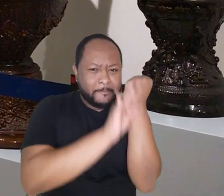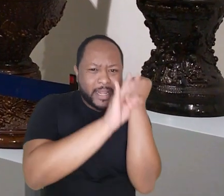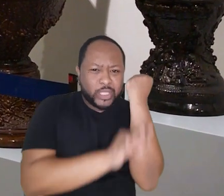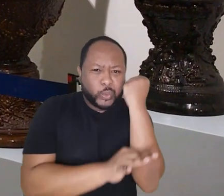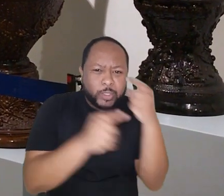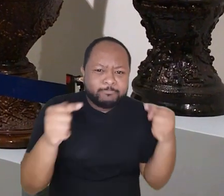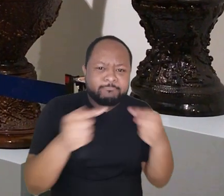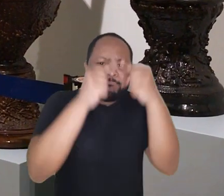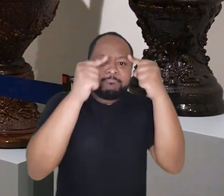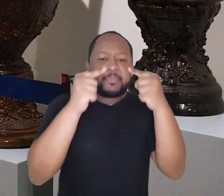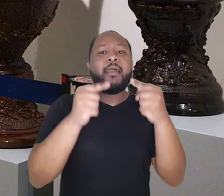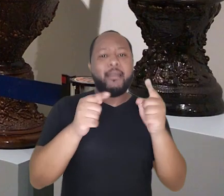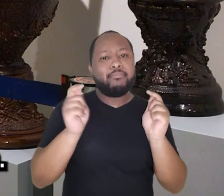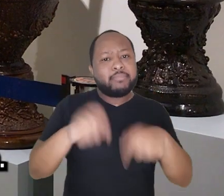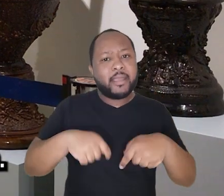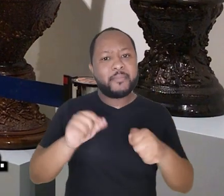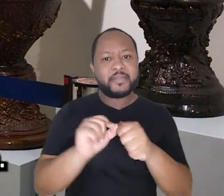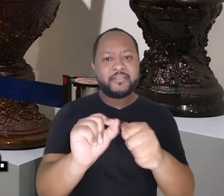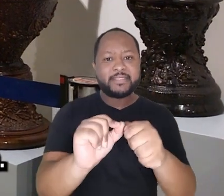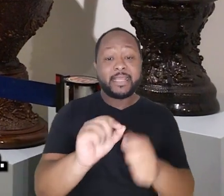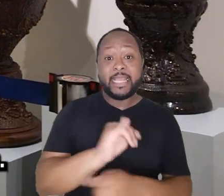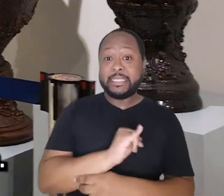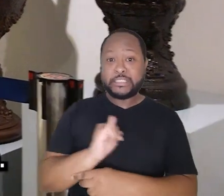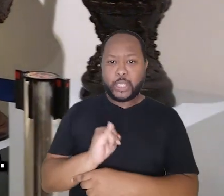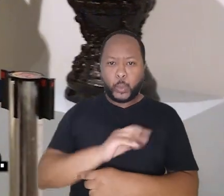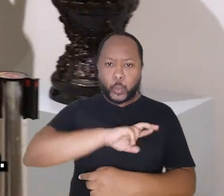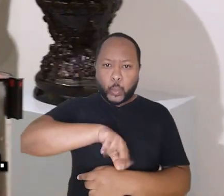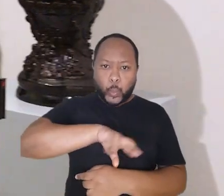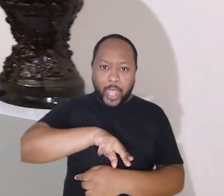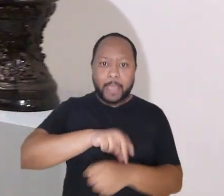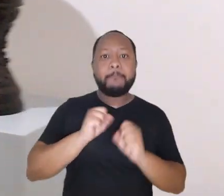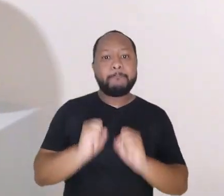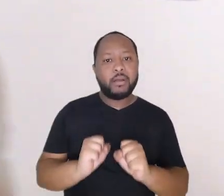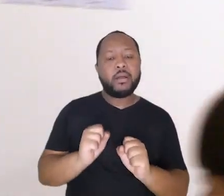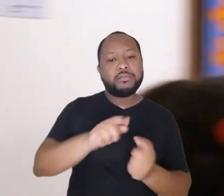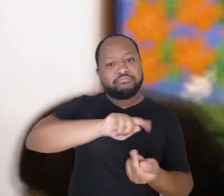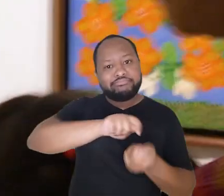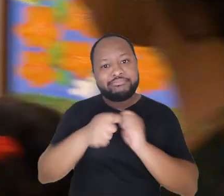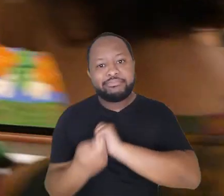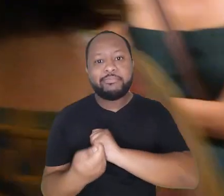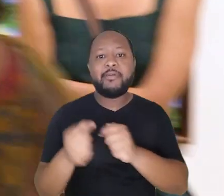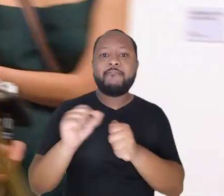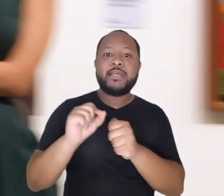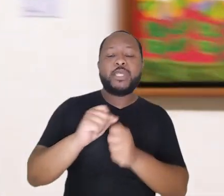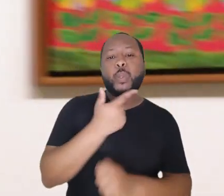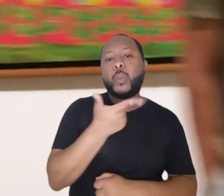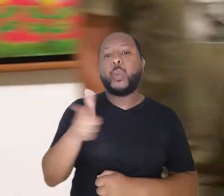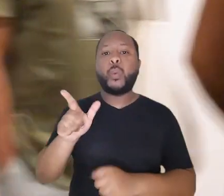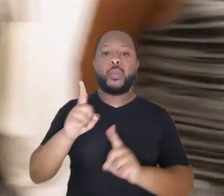fique dessa maneira. Quando não, você pode fazer de outra forma. E a gente vai ver isso aqui no meio.